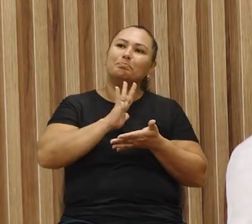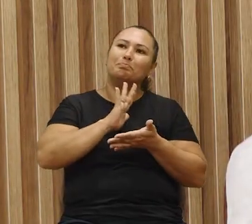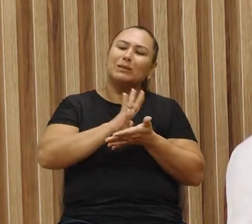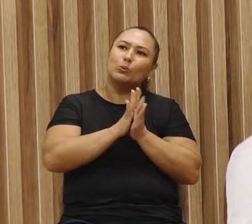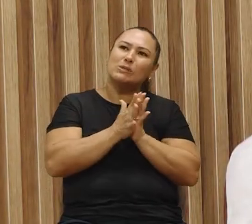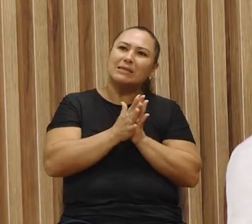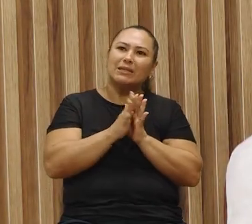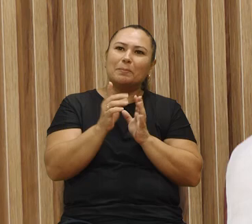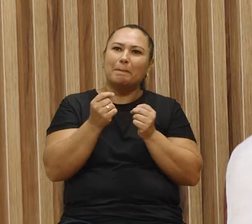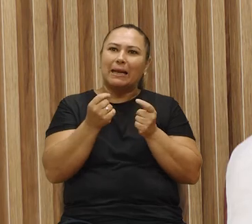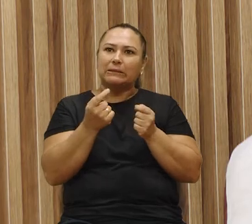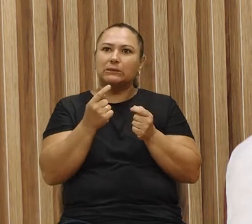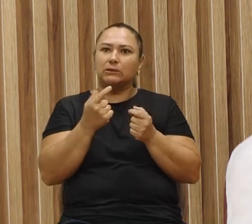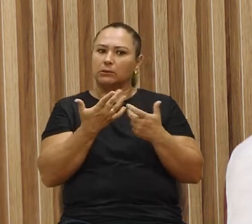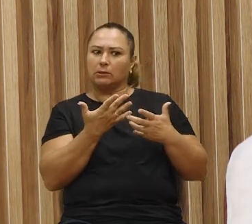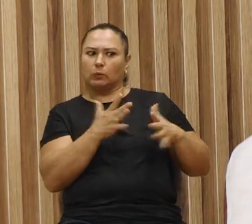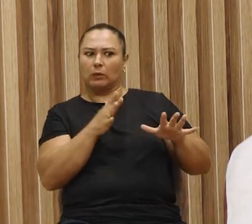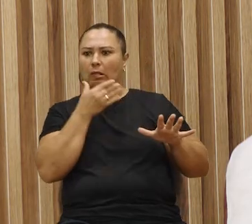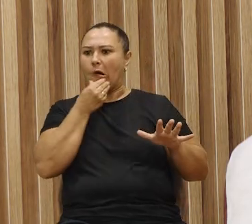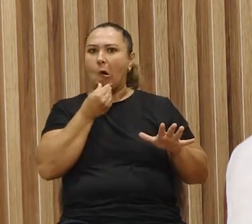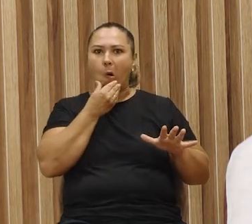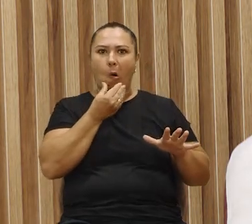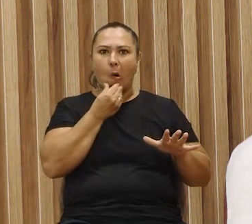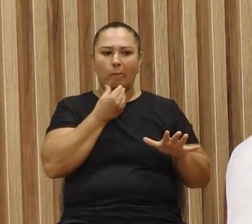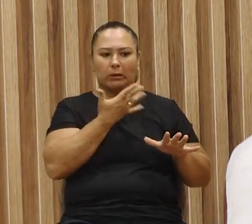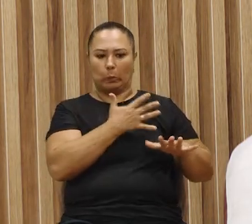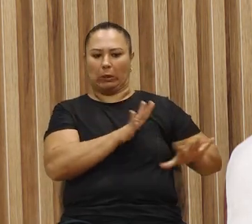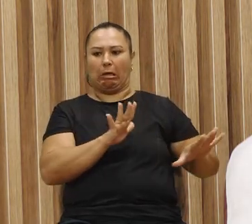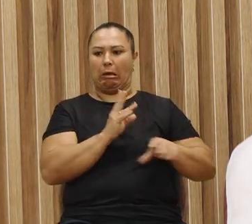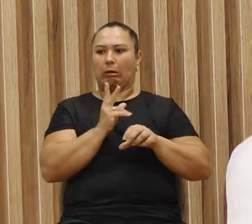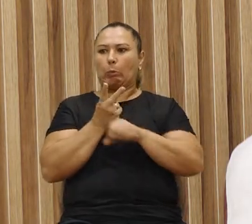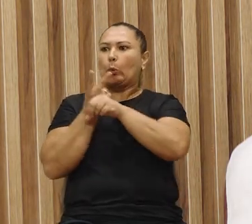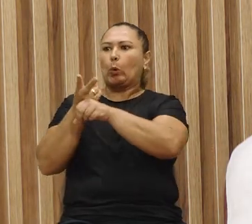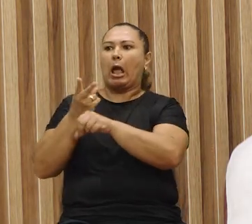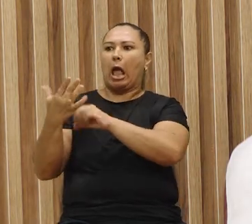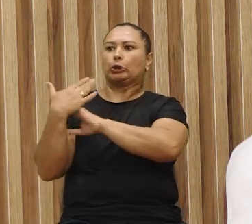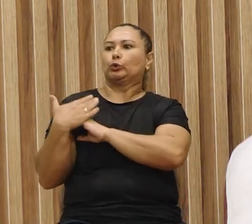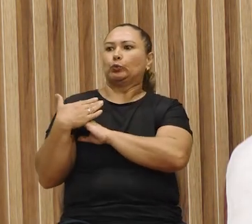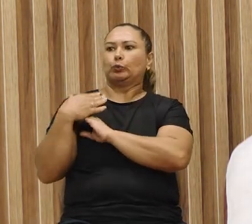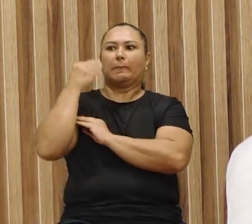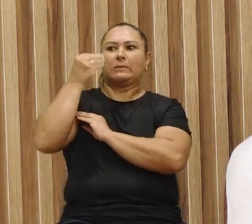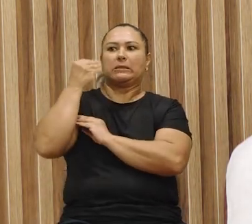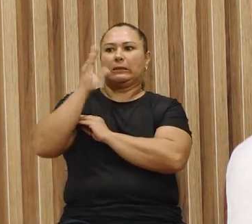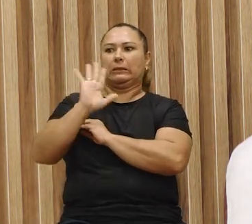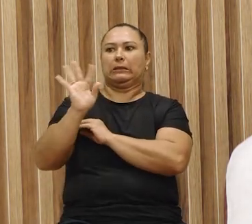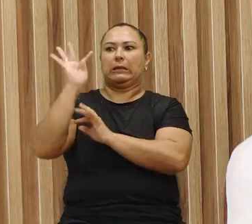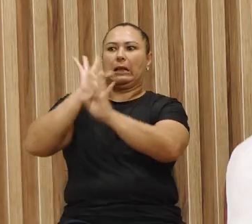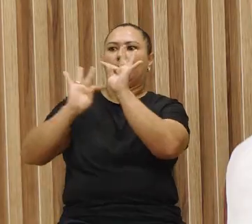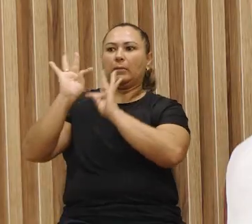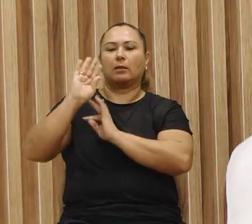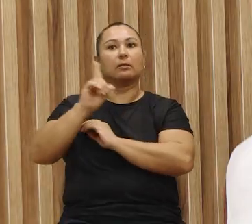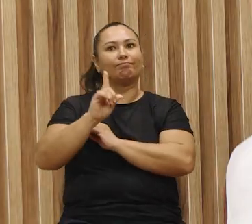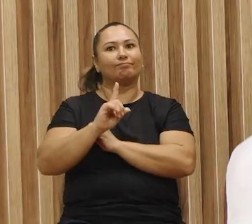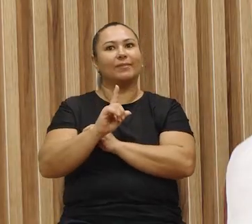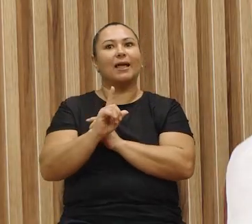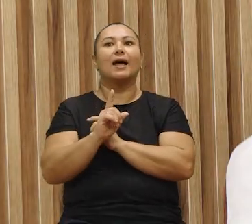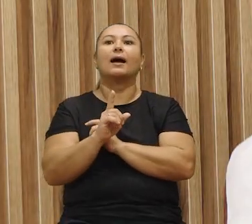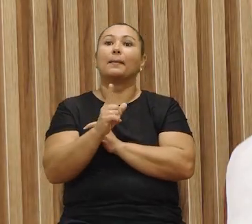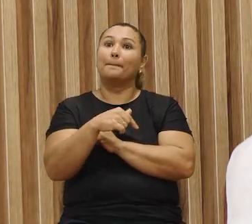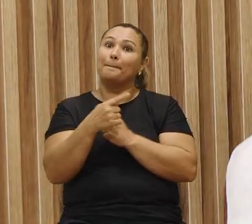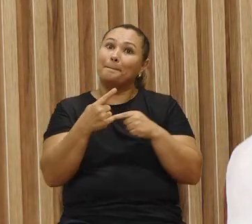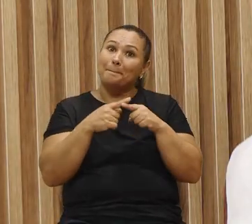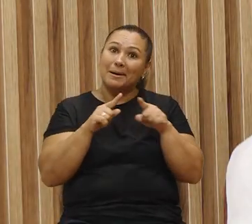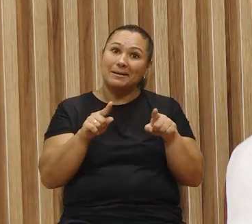um preconceito, uma resistência masculina ali de procurar ajuda, porém, a maior